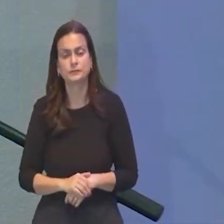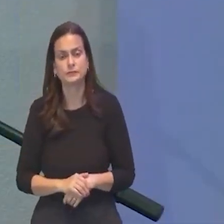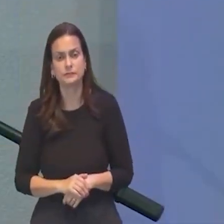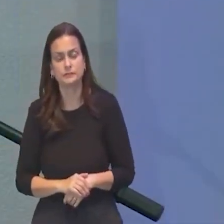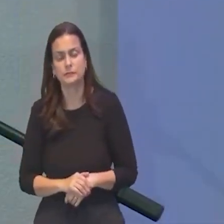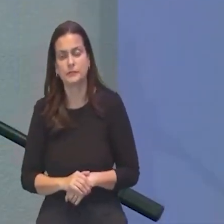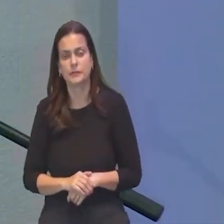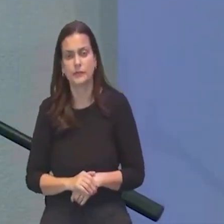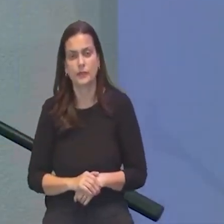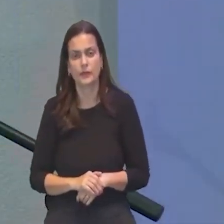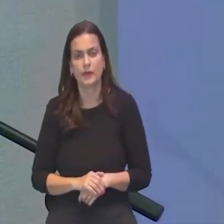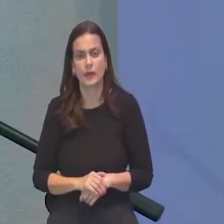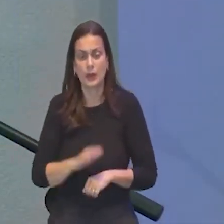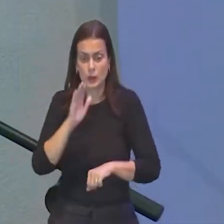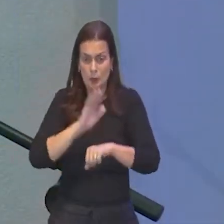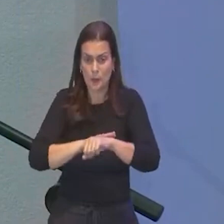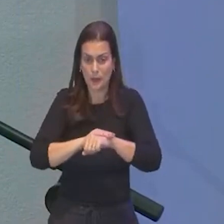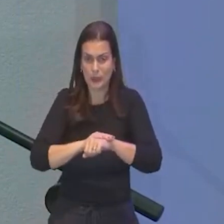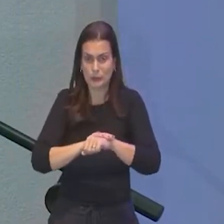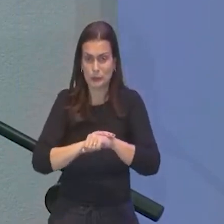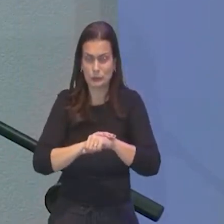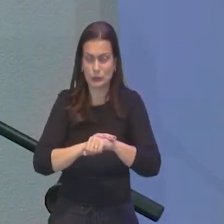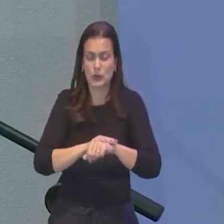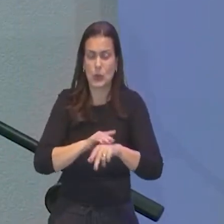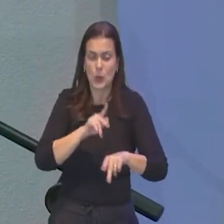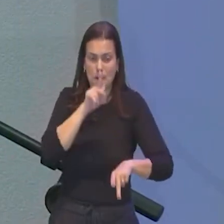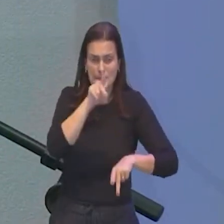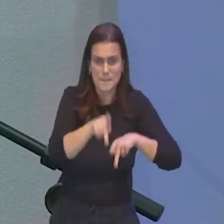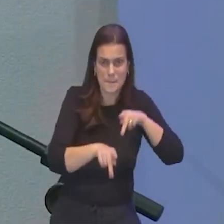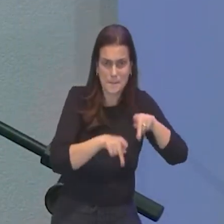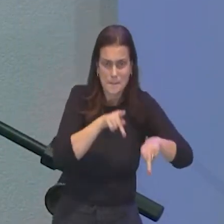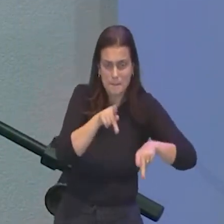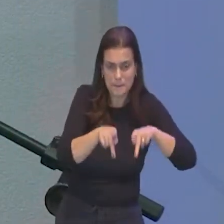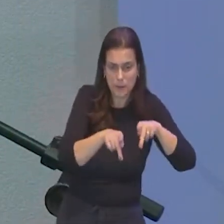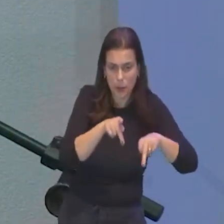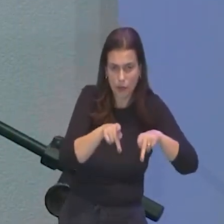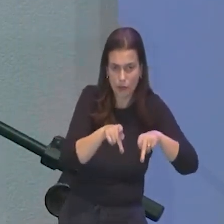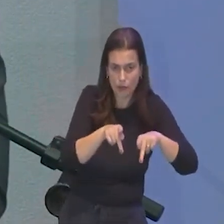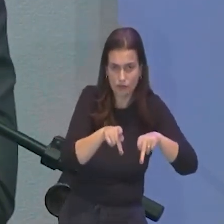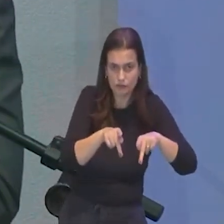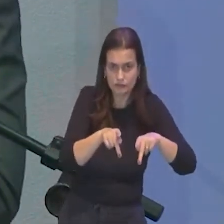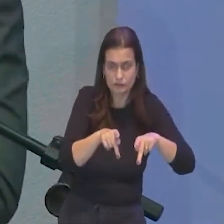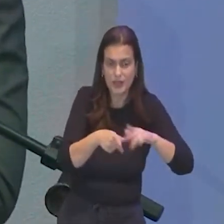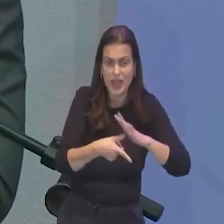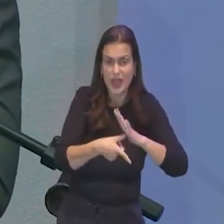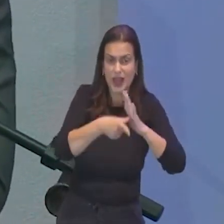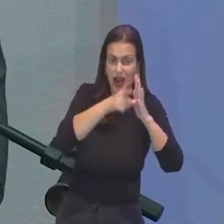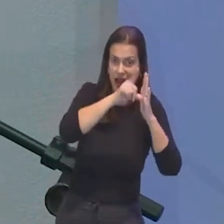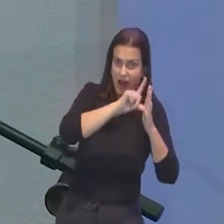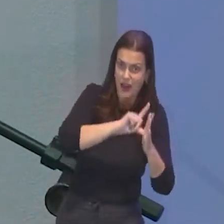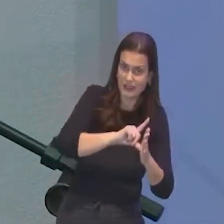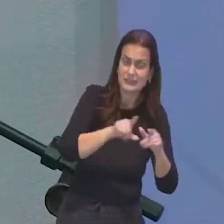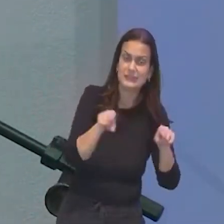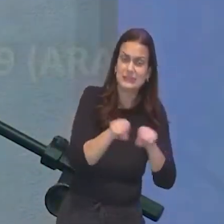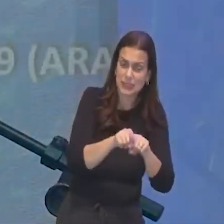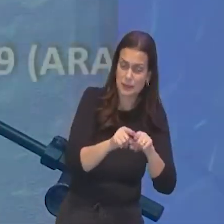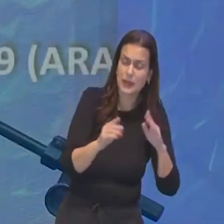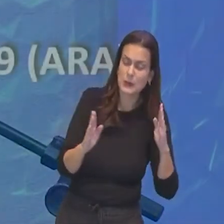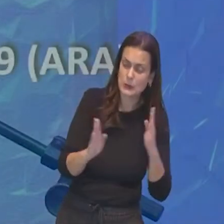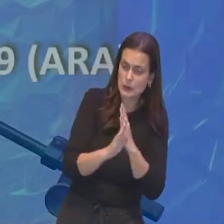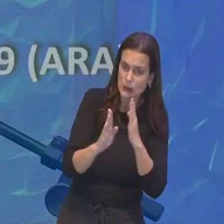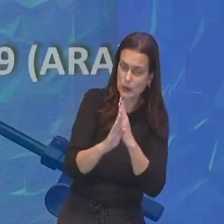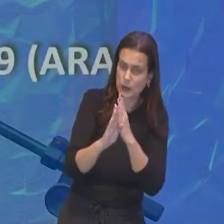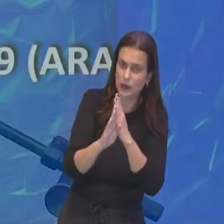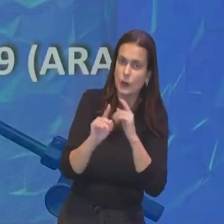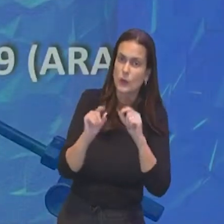desta palavra, quando a multidão, verso de número 9, tanto as que precediam como as que o seguiam, clamavam,